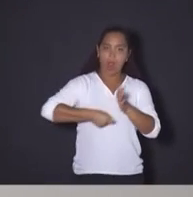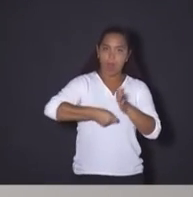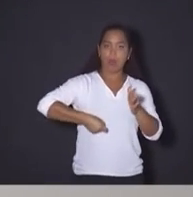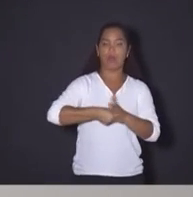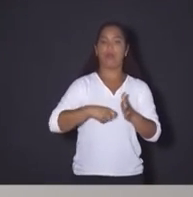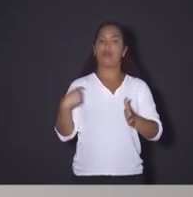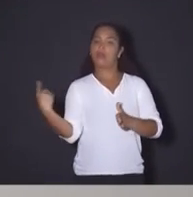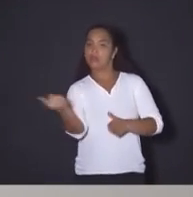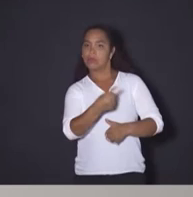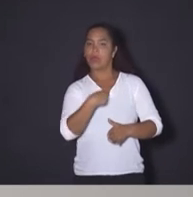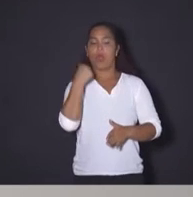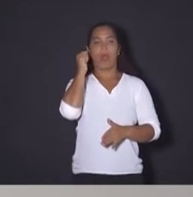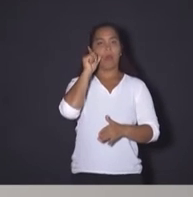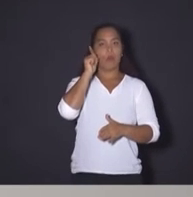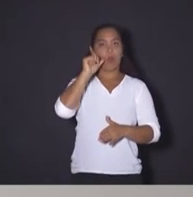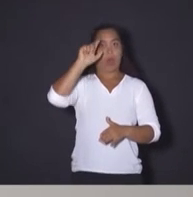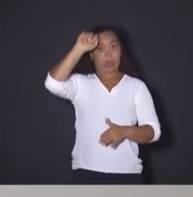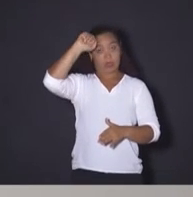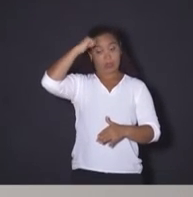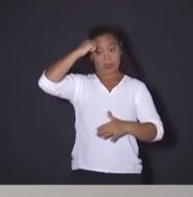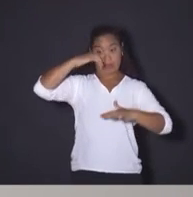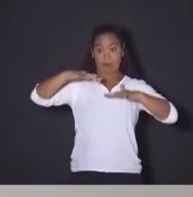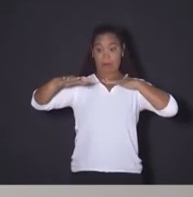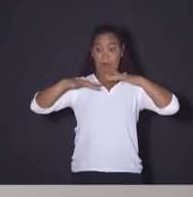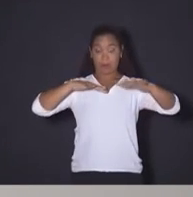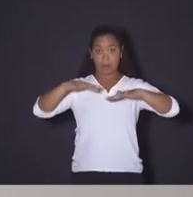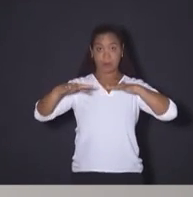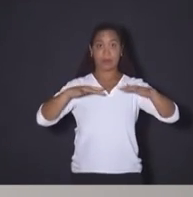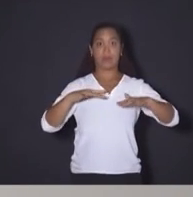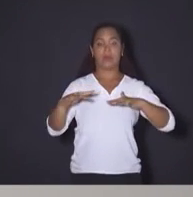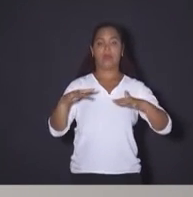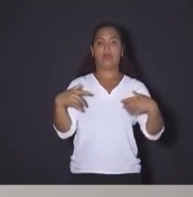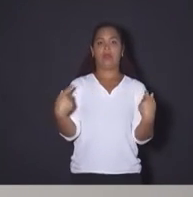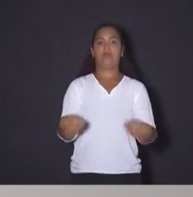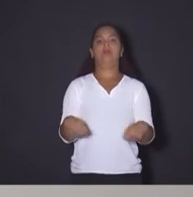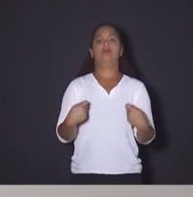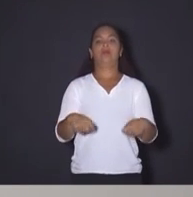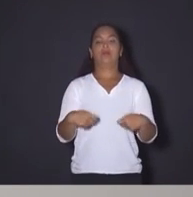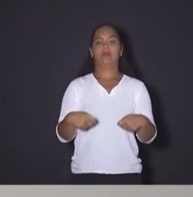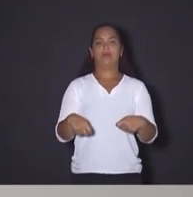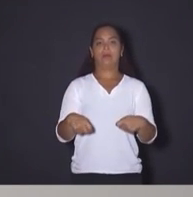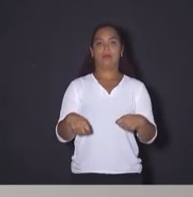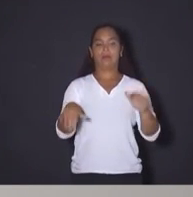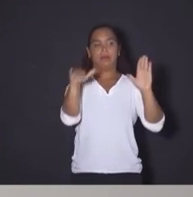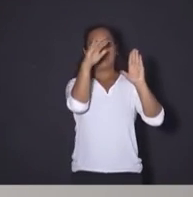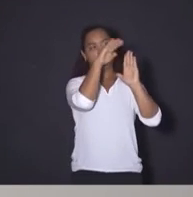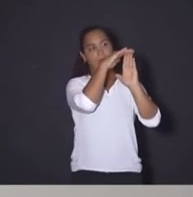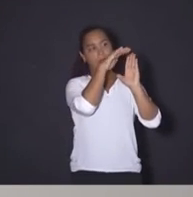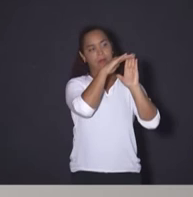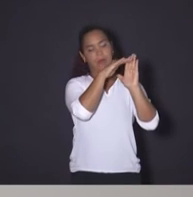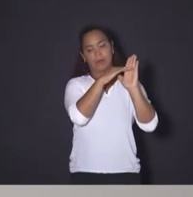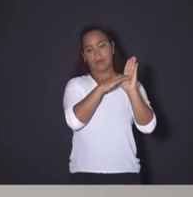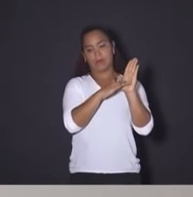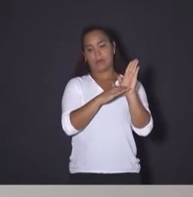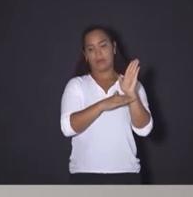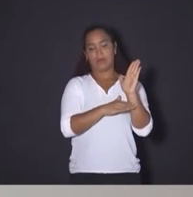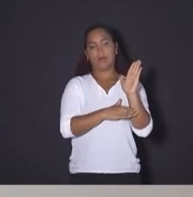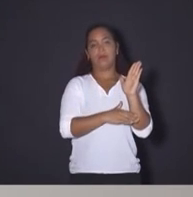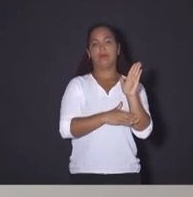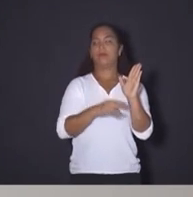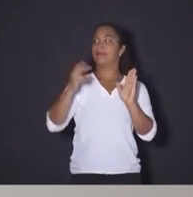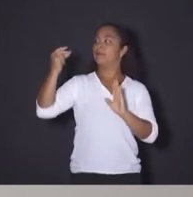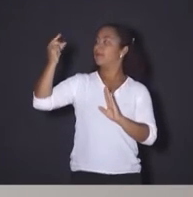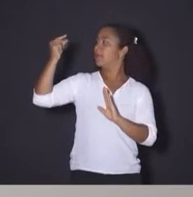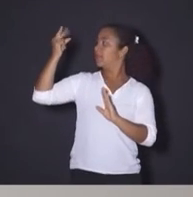mulheres negras um movimento que de forma contundente e colocou uma pauta desde o